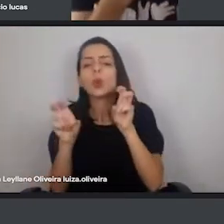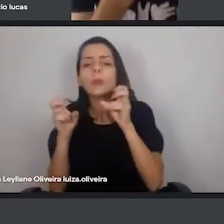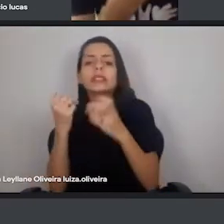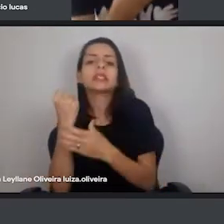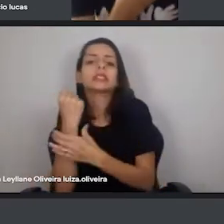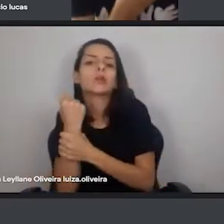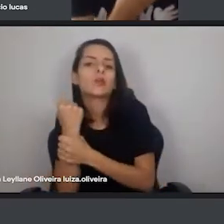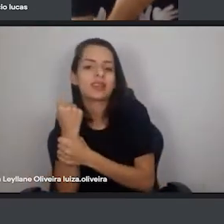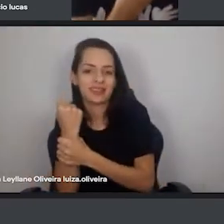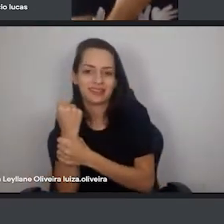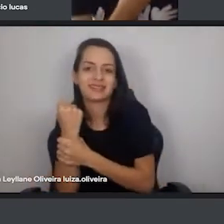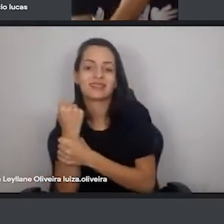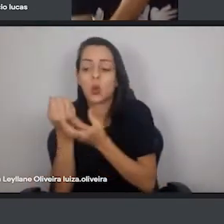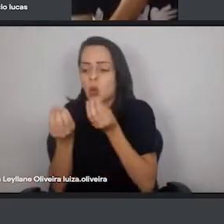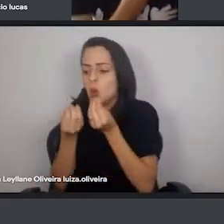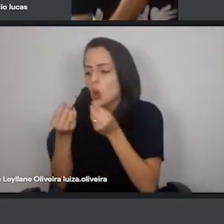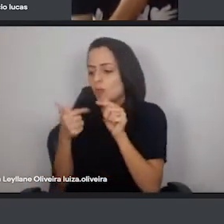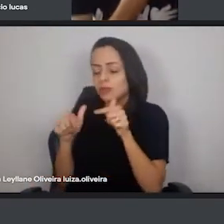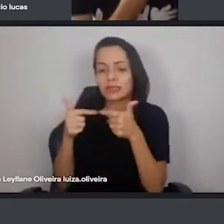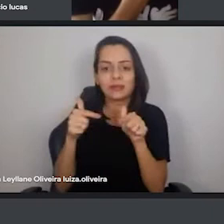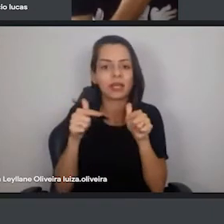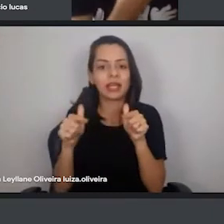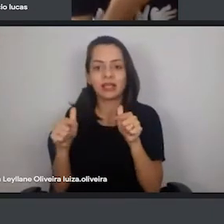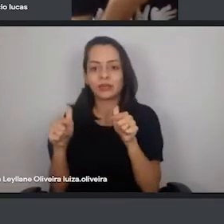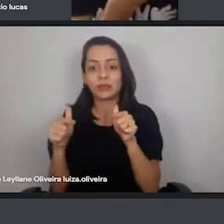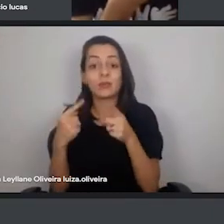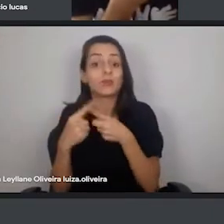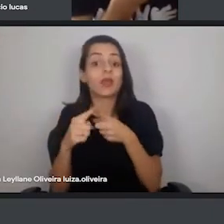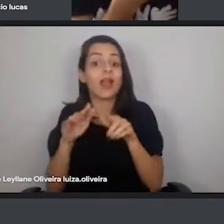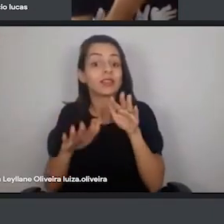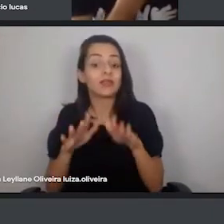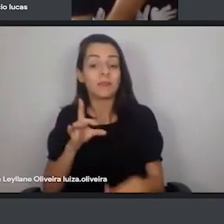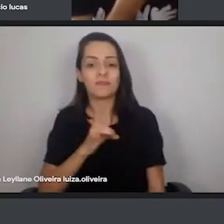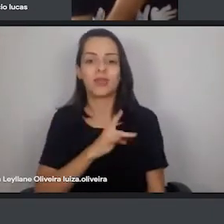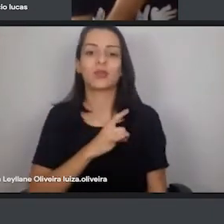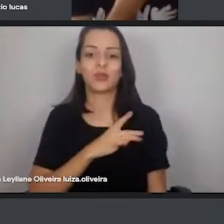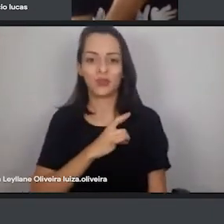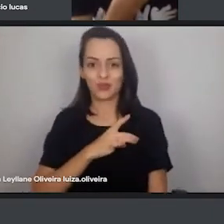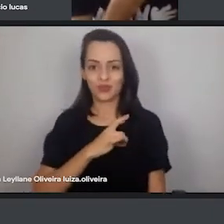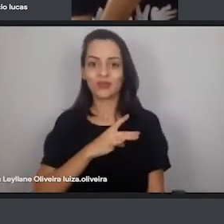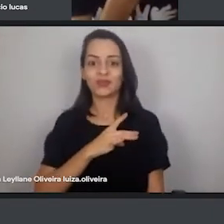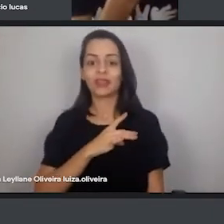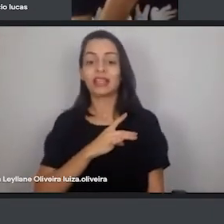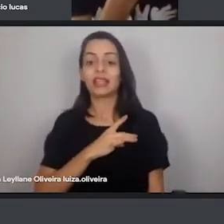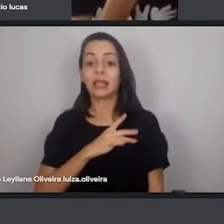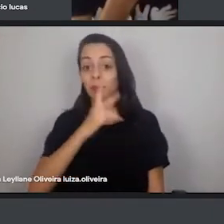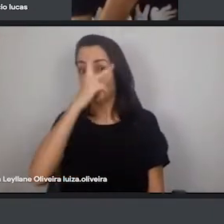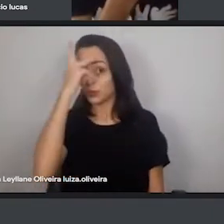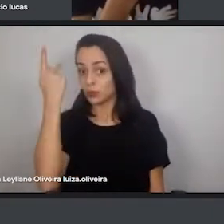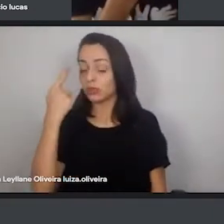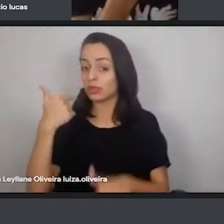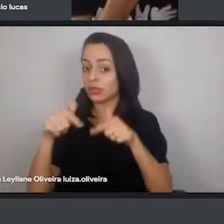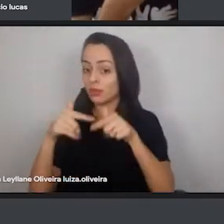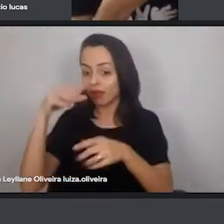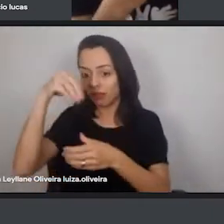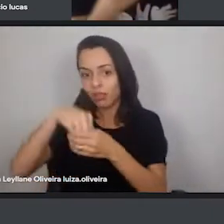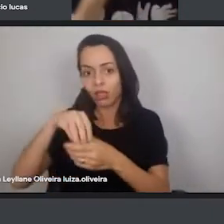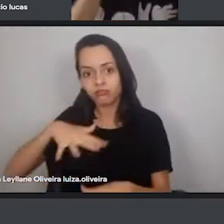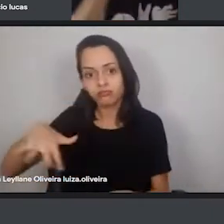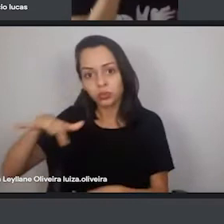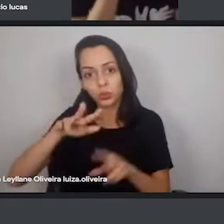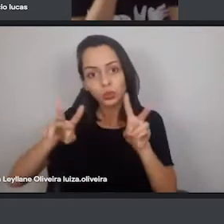sobre como trabalhar. O medo, nós que principalmente quem entra na área, quando